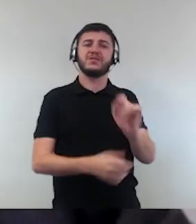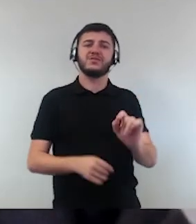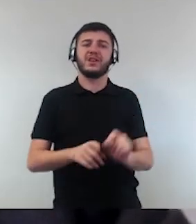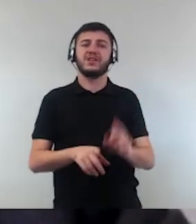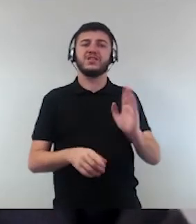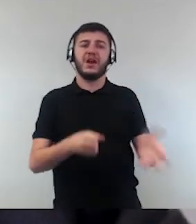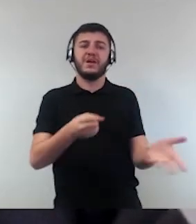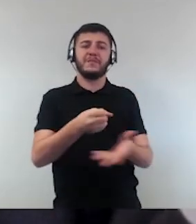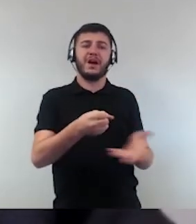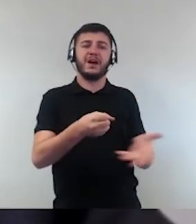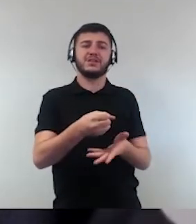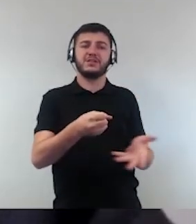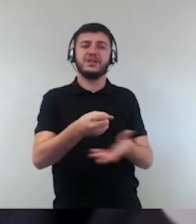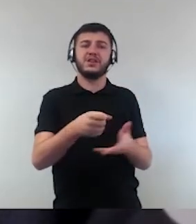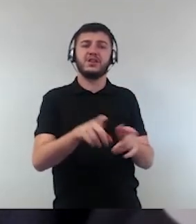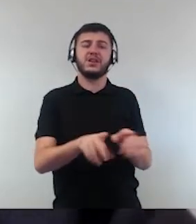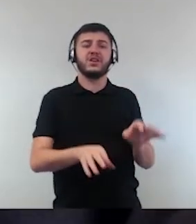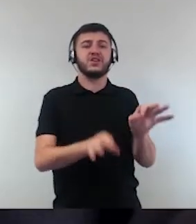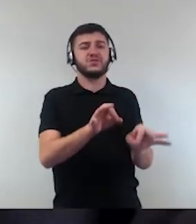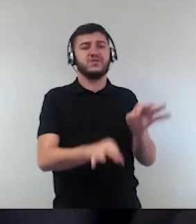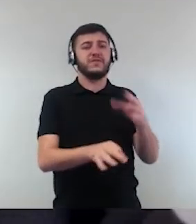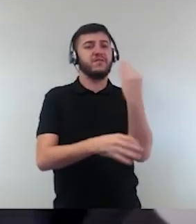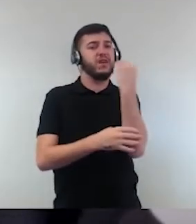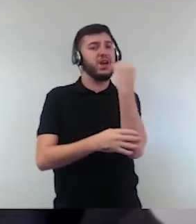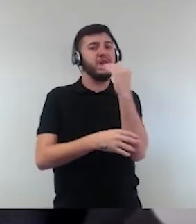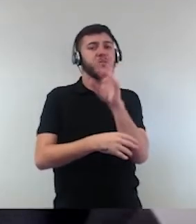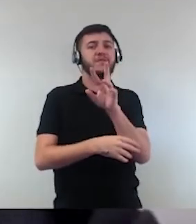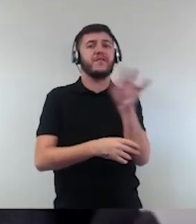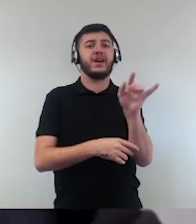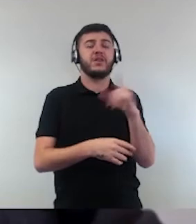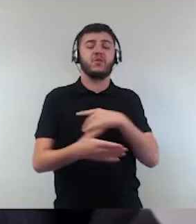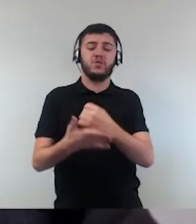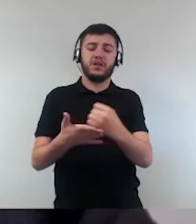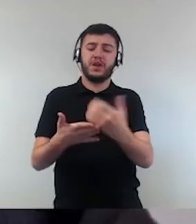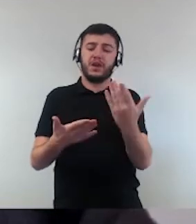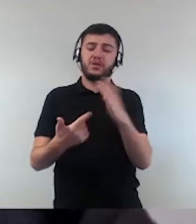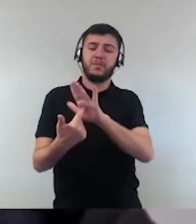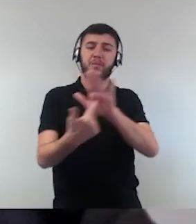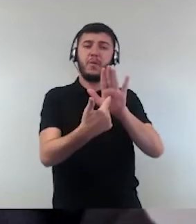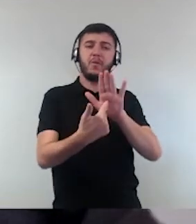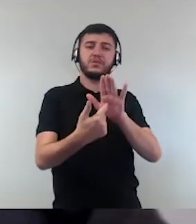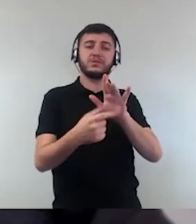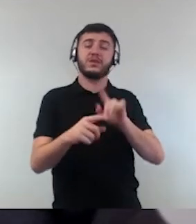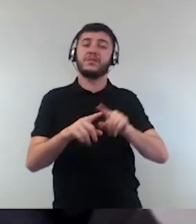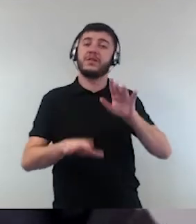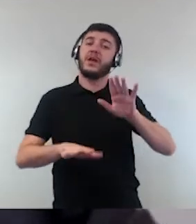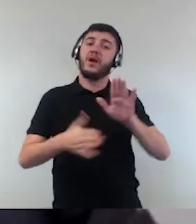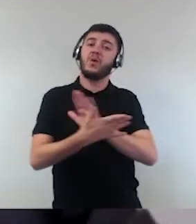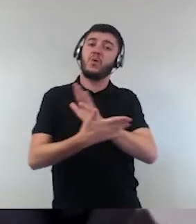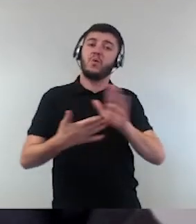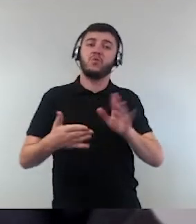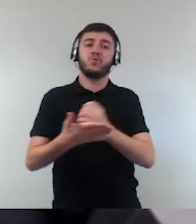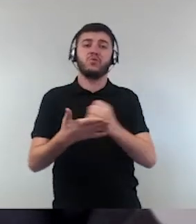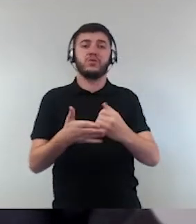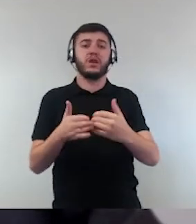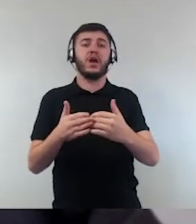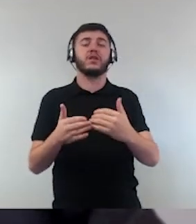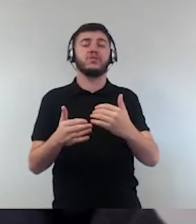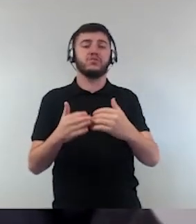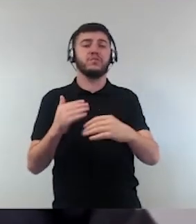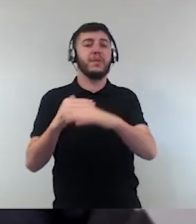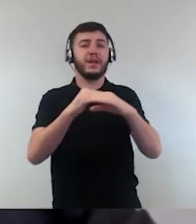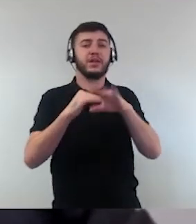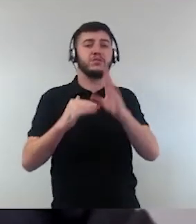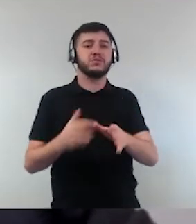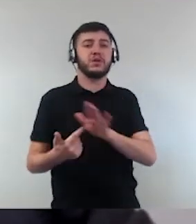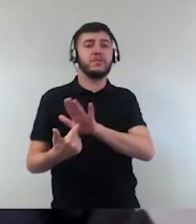tem um contrato, né, aí vai depender também do contrato, né, mas os contratos padrões geralmente não amparam essa